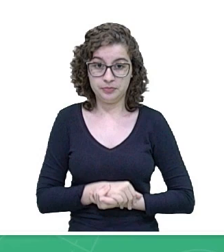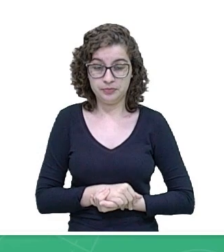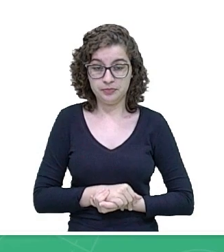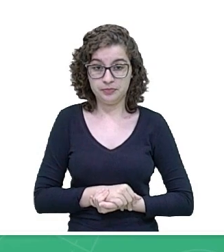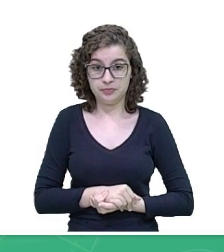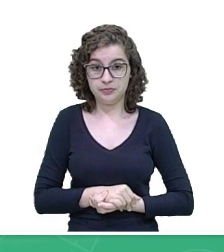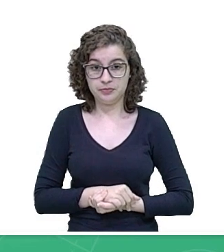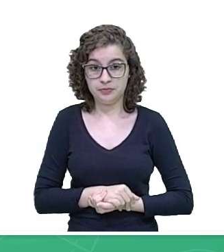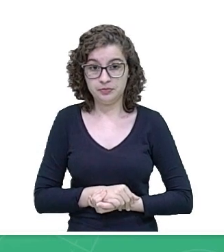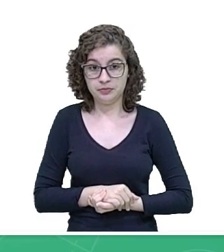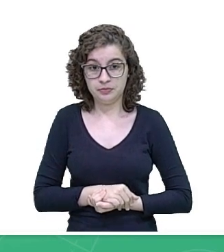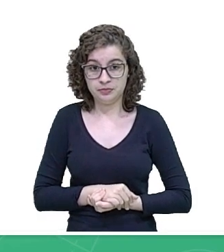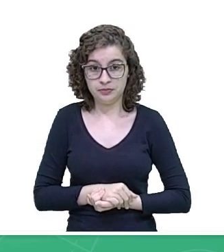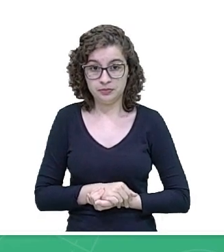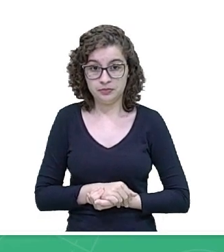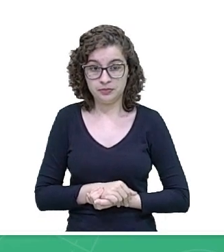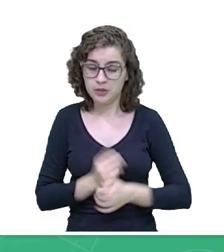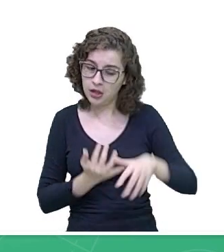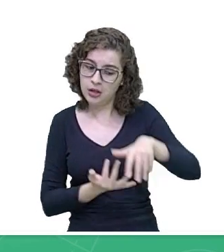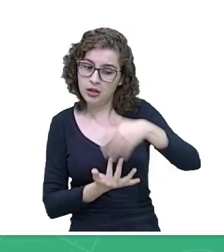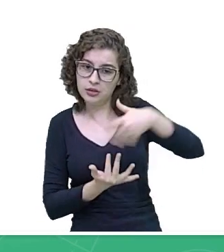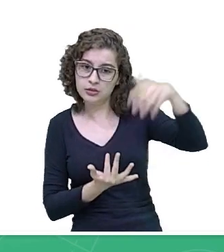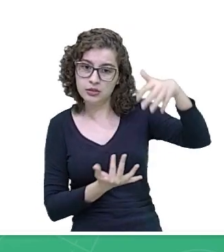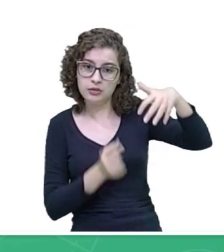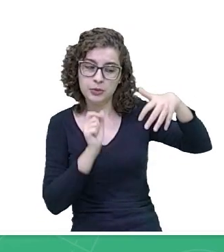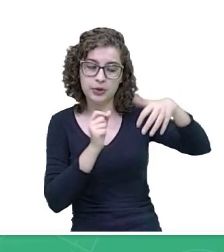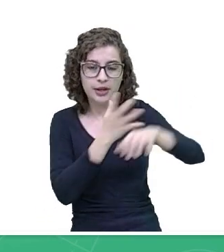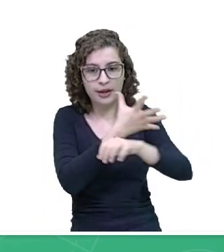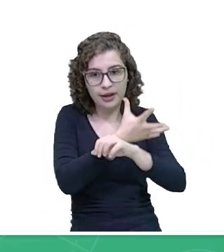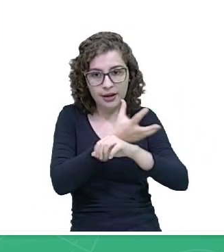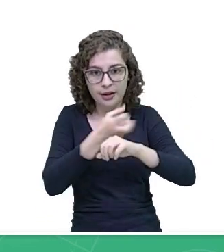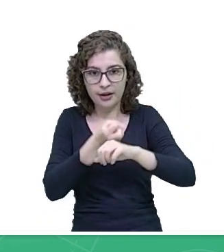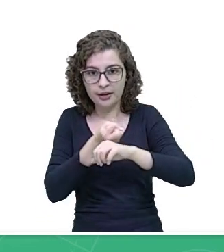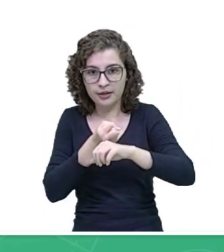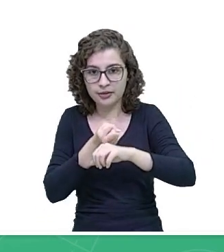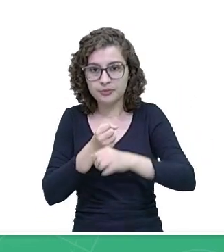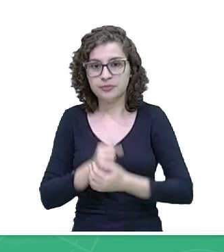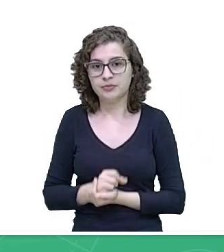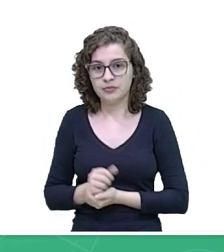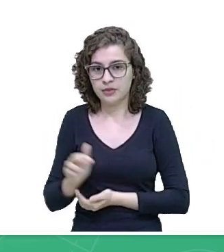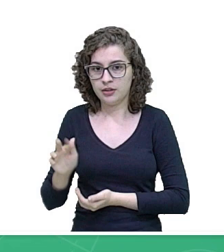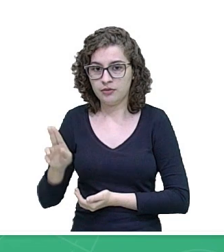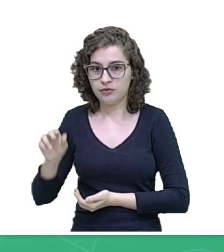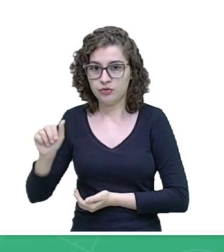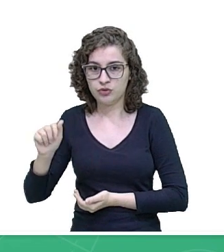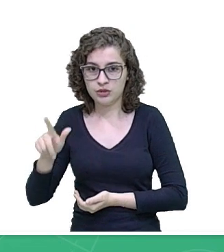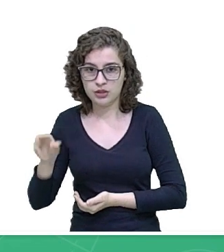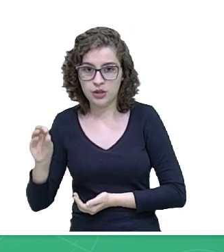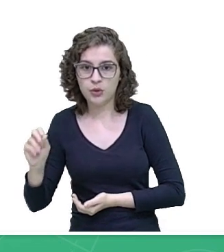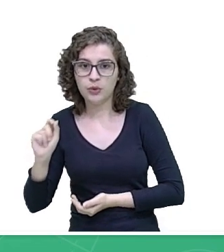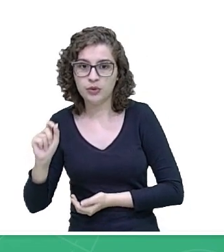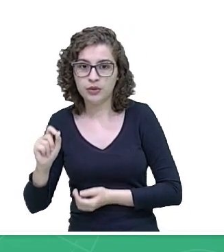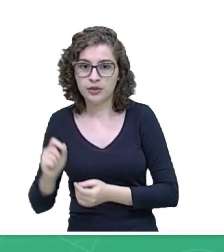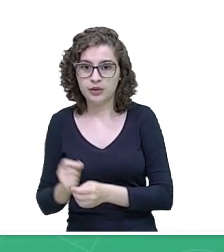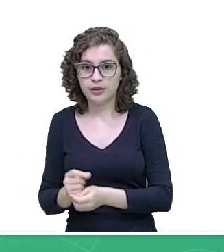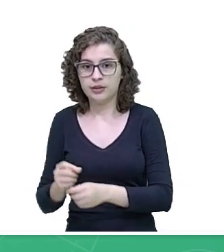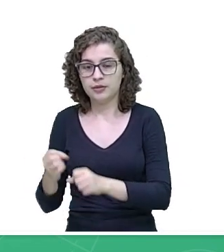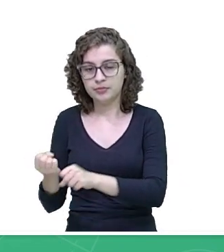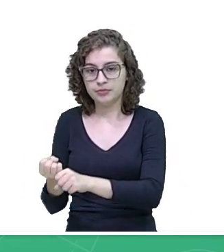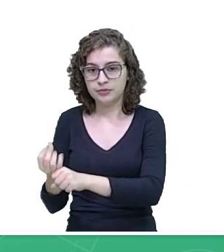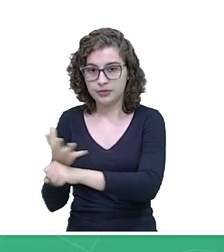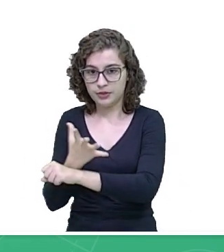A evaporação é um processo endotérmico. A fusão é um processo endotérmico. Qual é a resposta da nossa